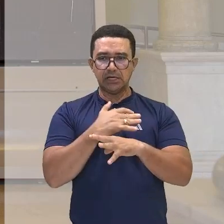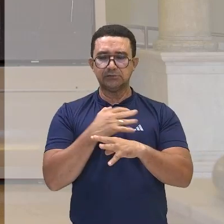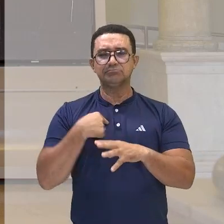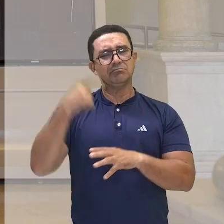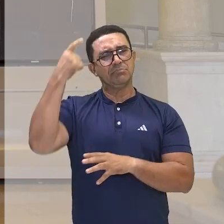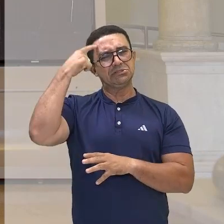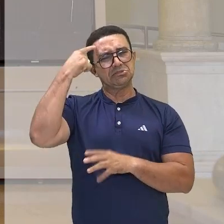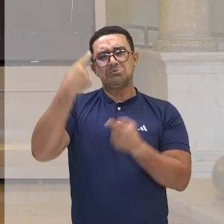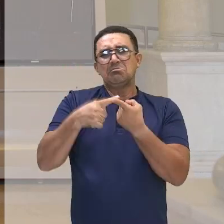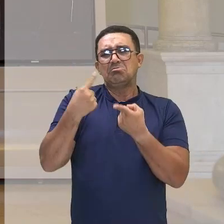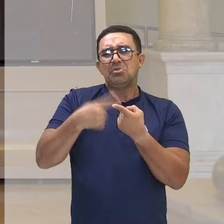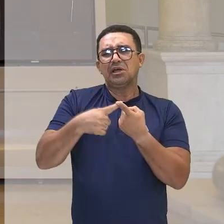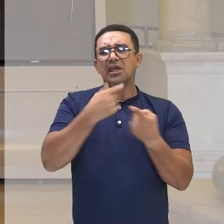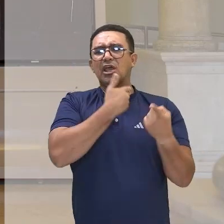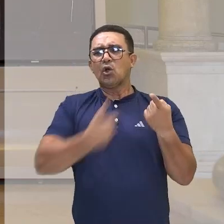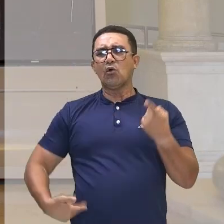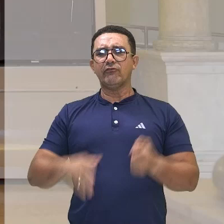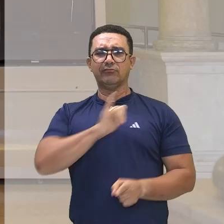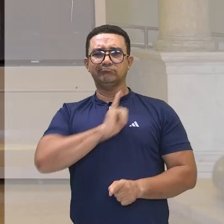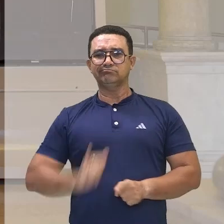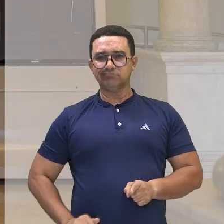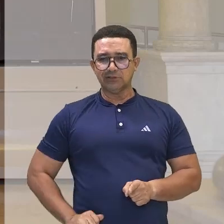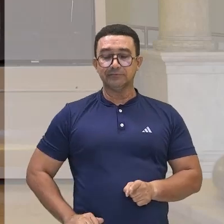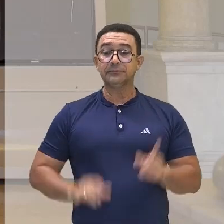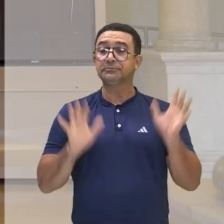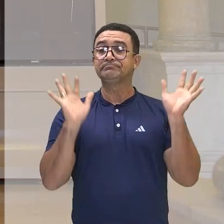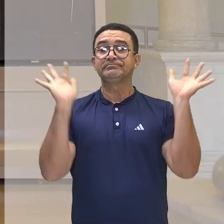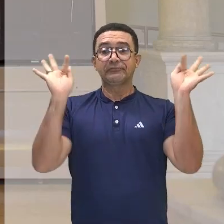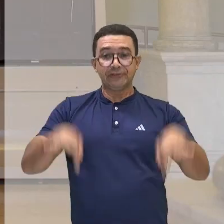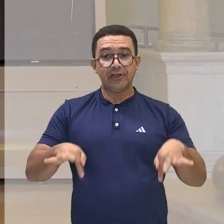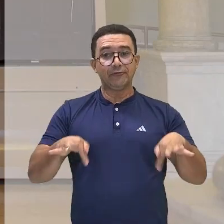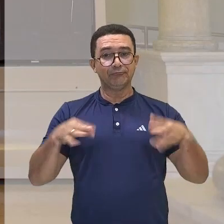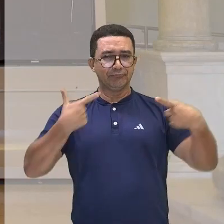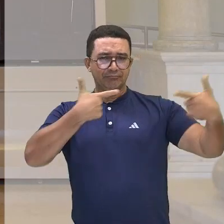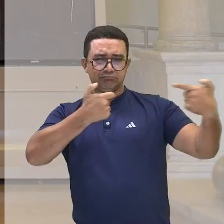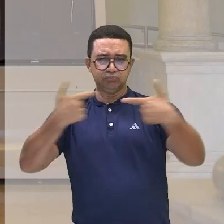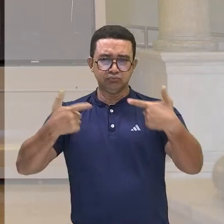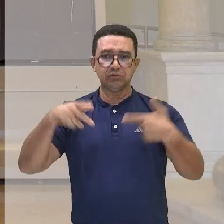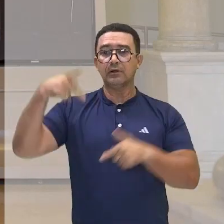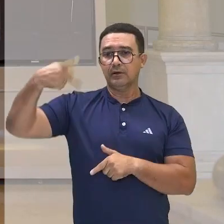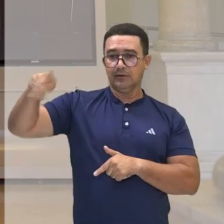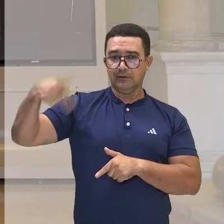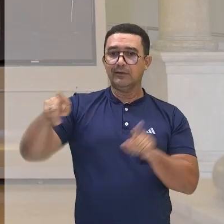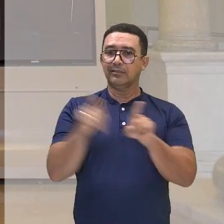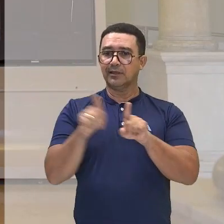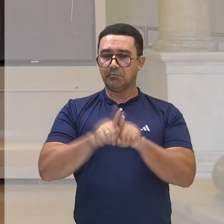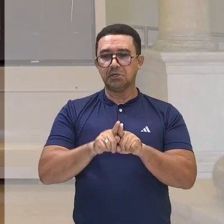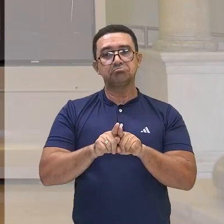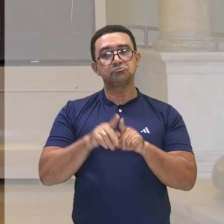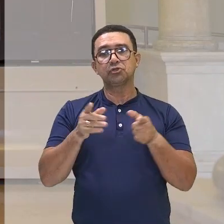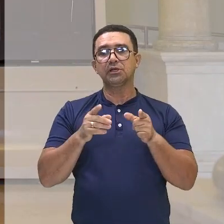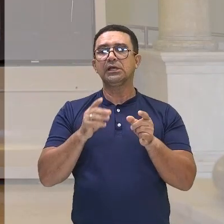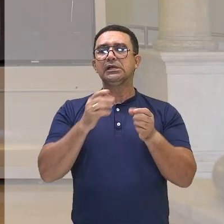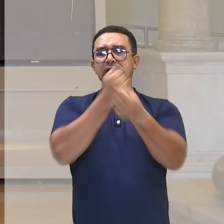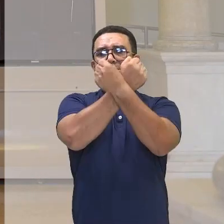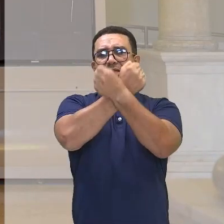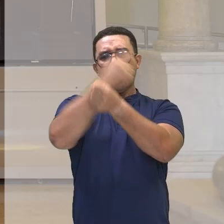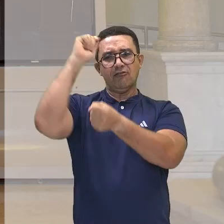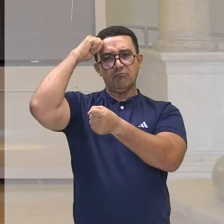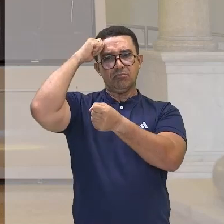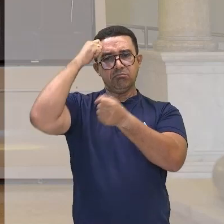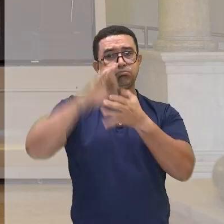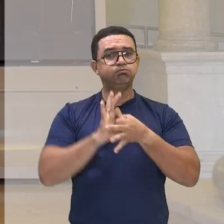imperial. Bom, ao final da Guerra do Paraguai foi decretada a abolição da escravatura.